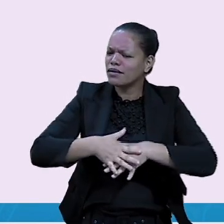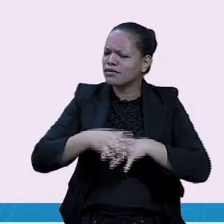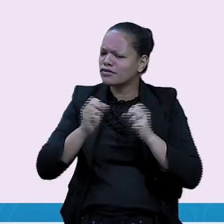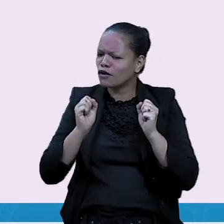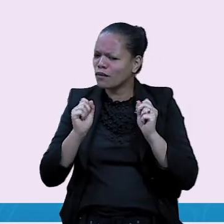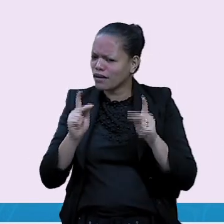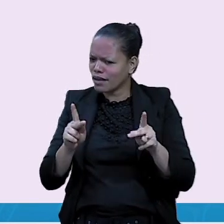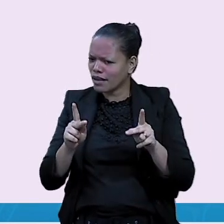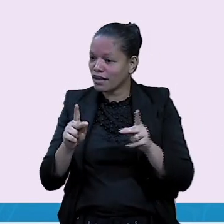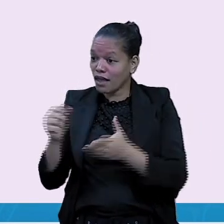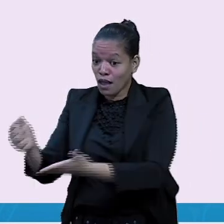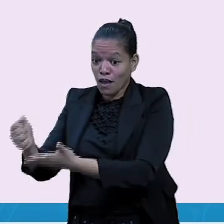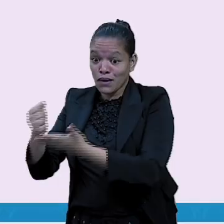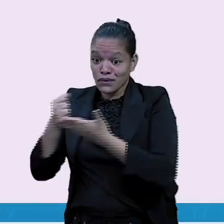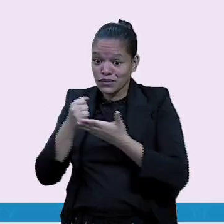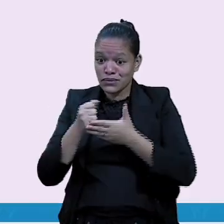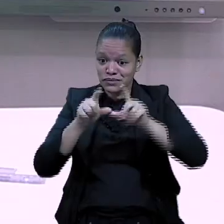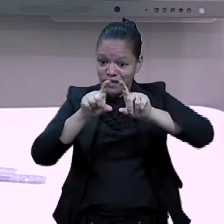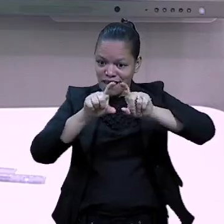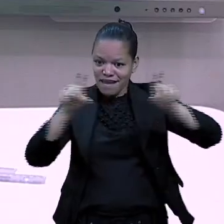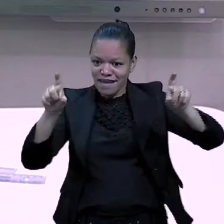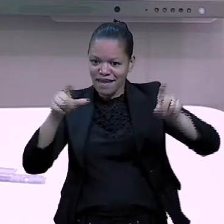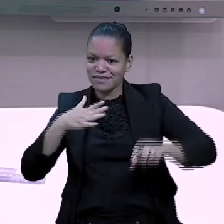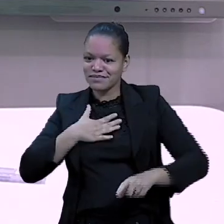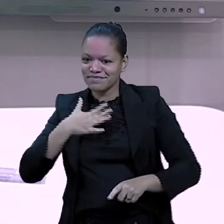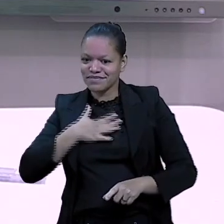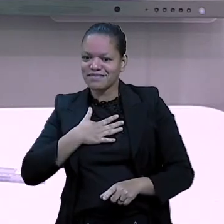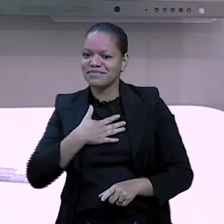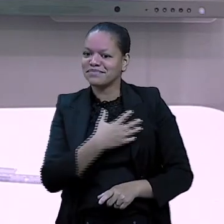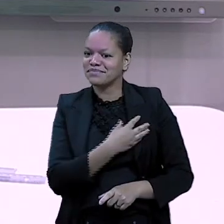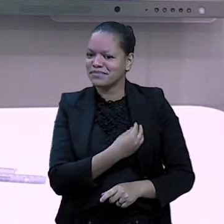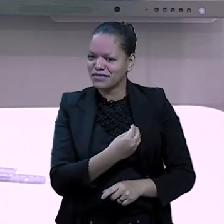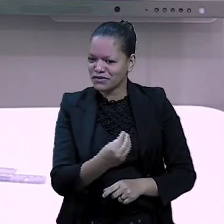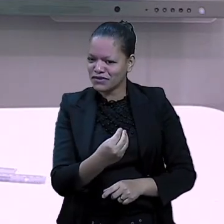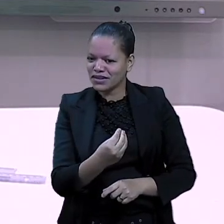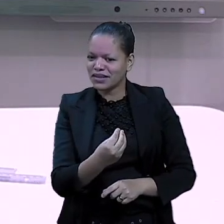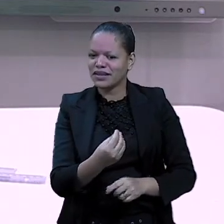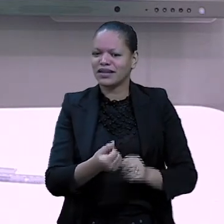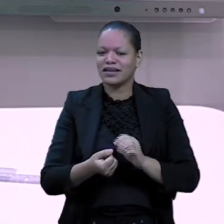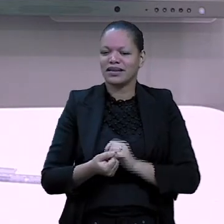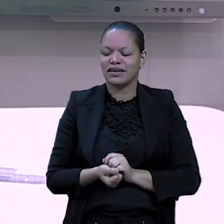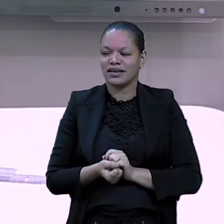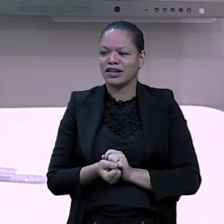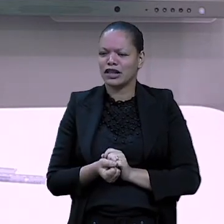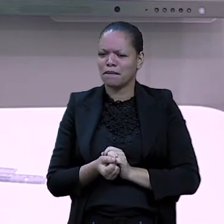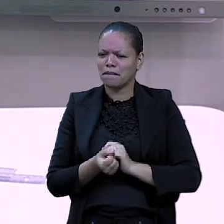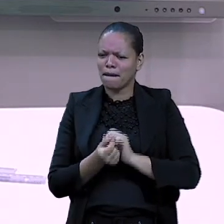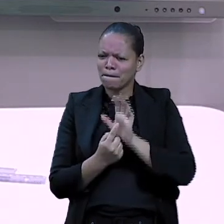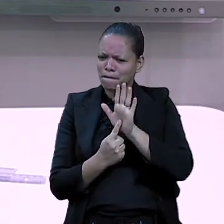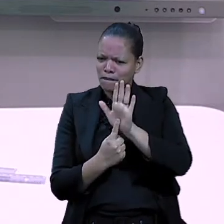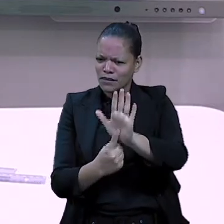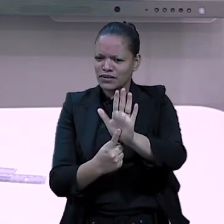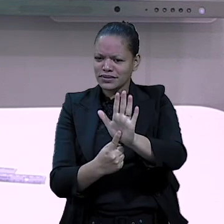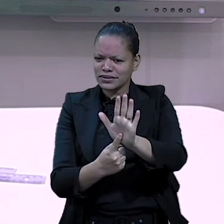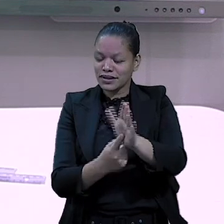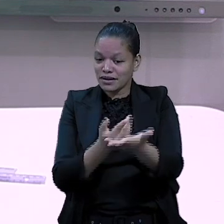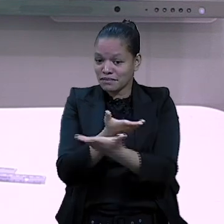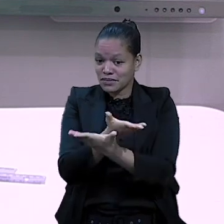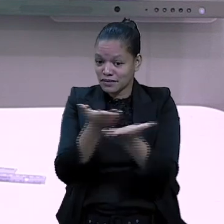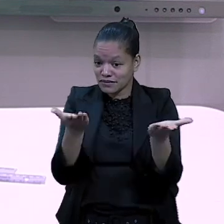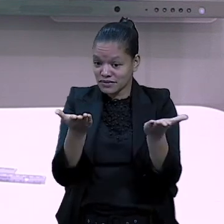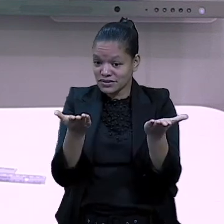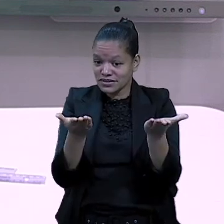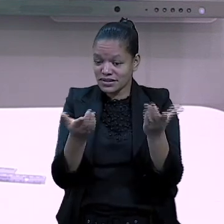peguei a régua aqui da minha filha para mostrar para vocês, olha. Normalmente, né, as réguas da escola, a gente tem do 0 ao